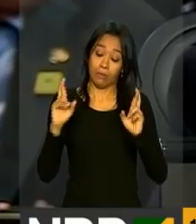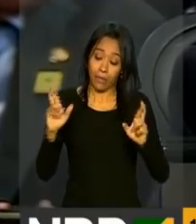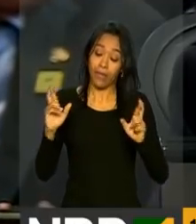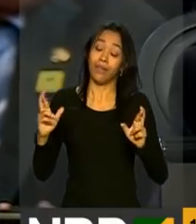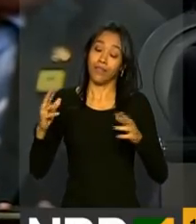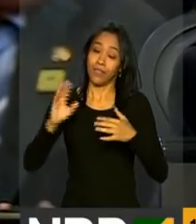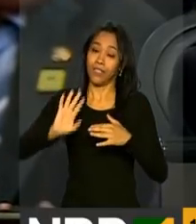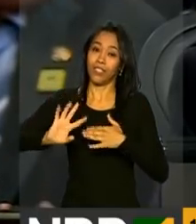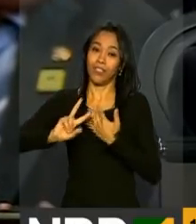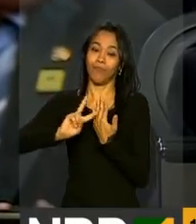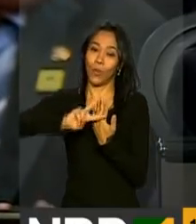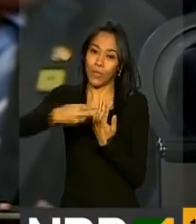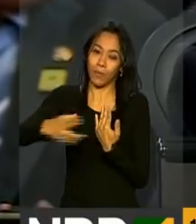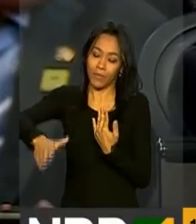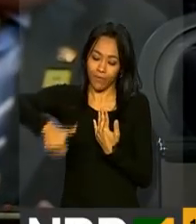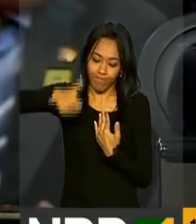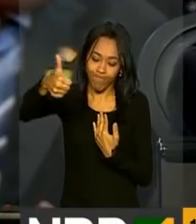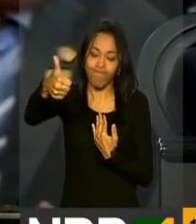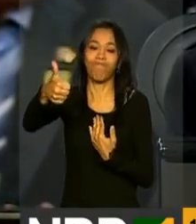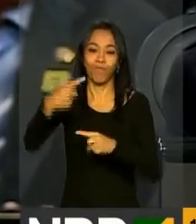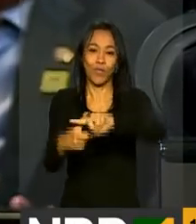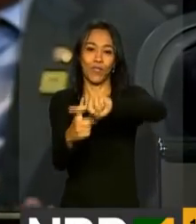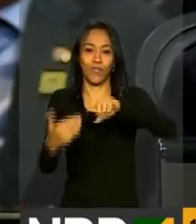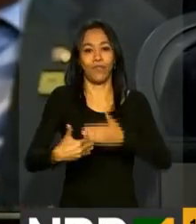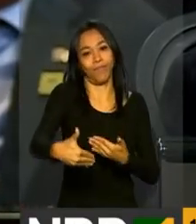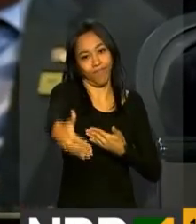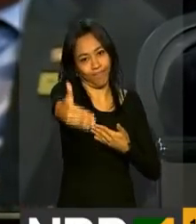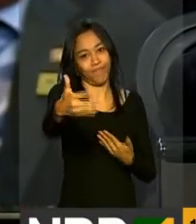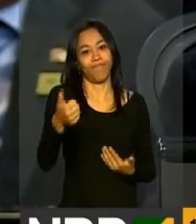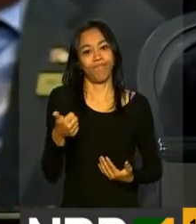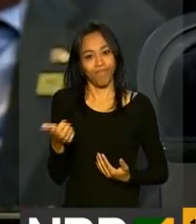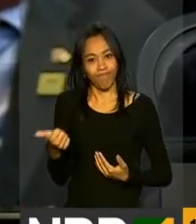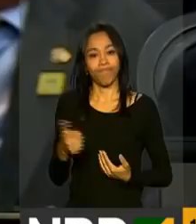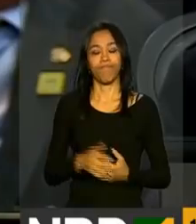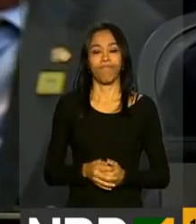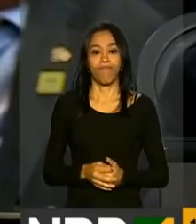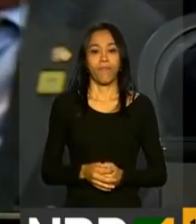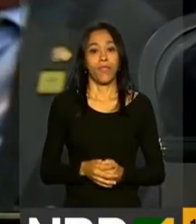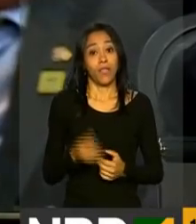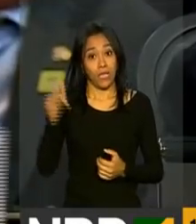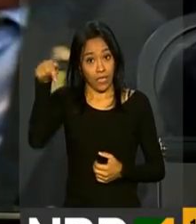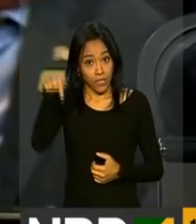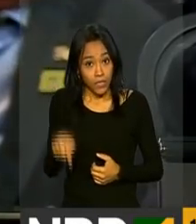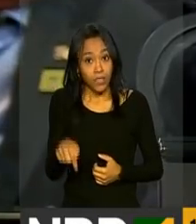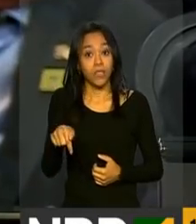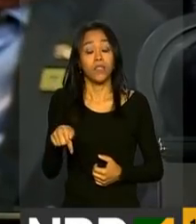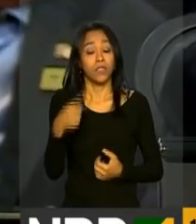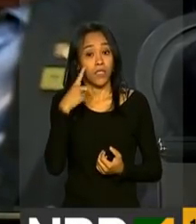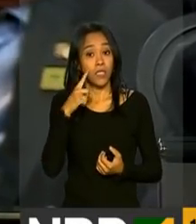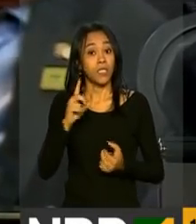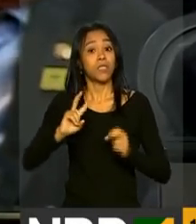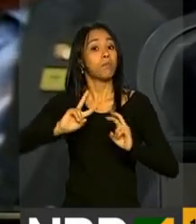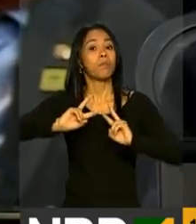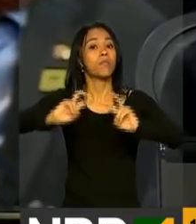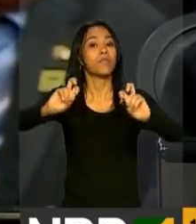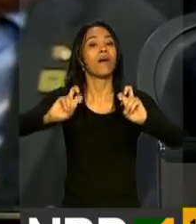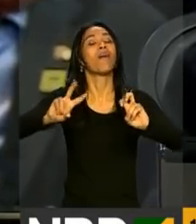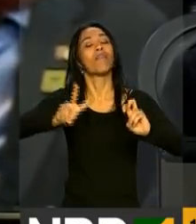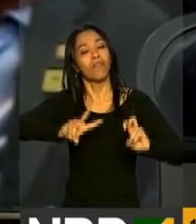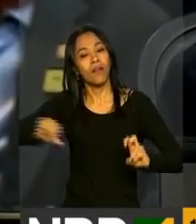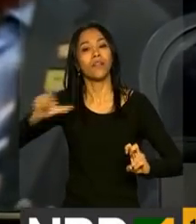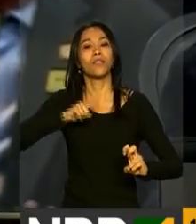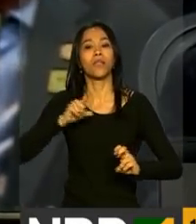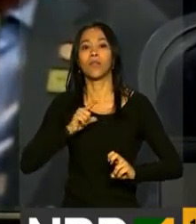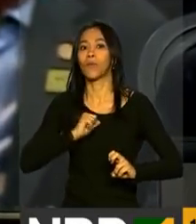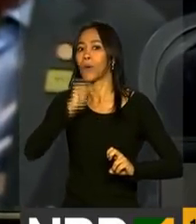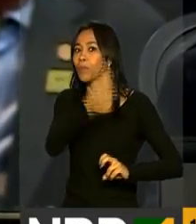resultados extremamente positivos os resultados positivos que aqui se verificarem terão efeito em